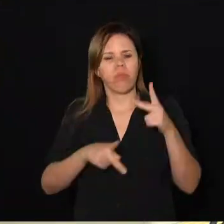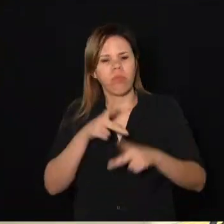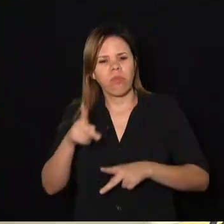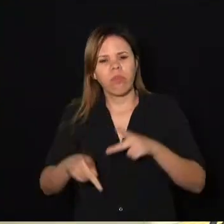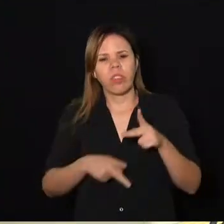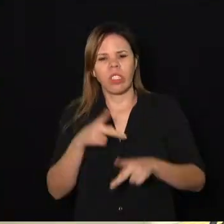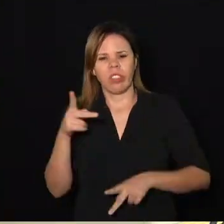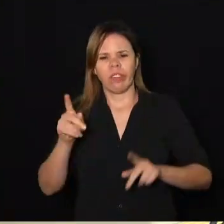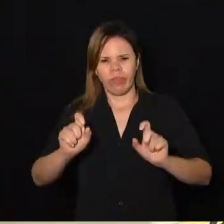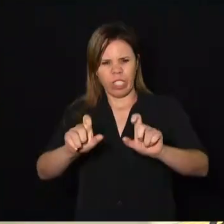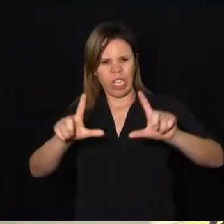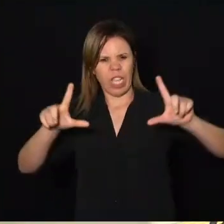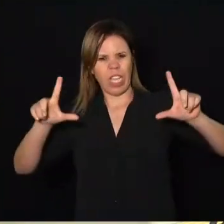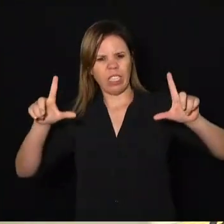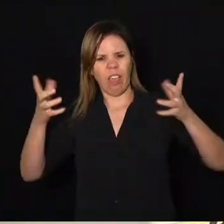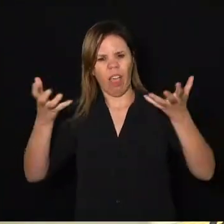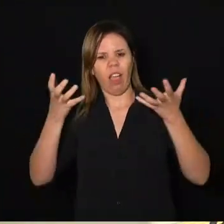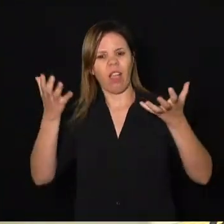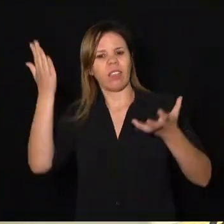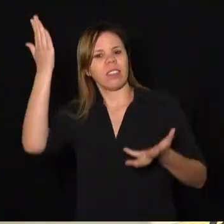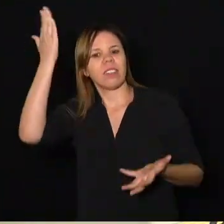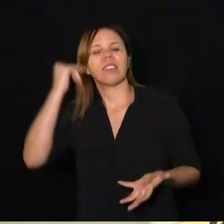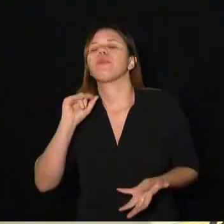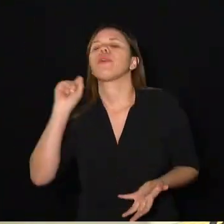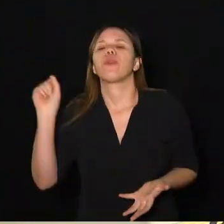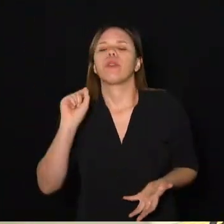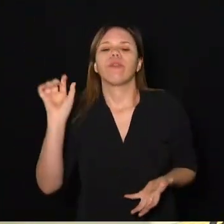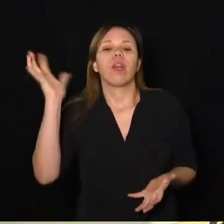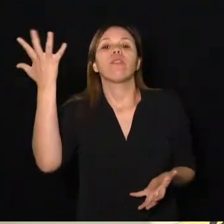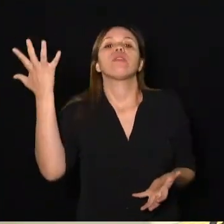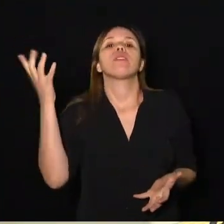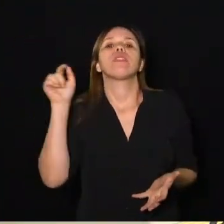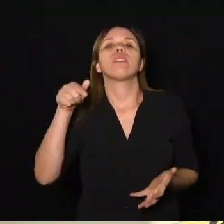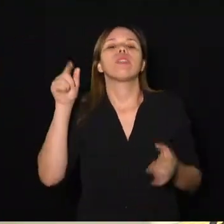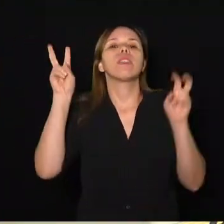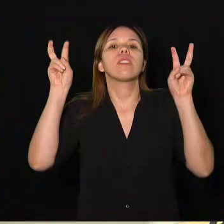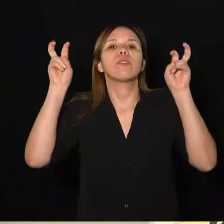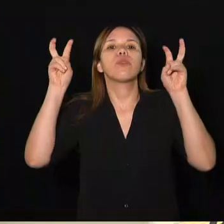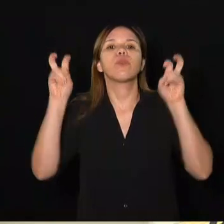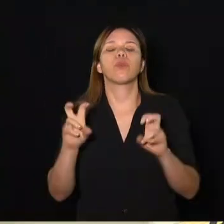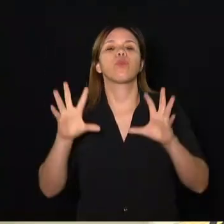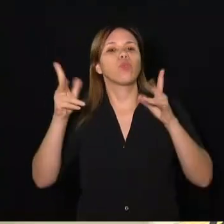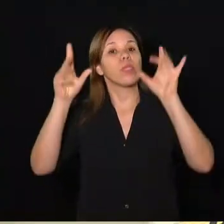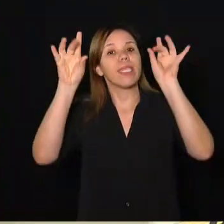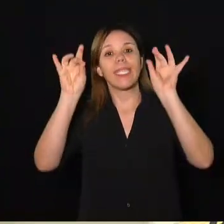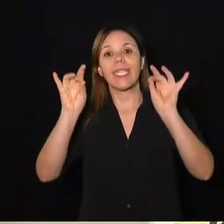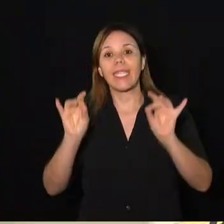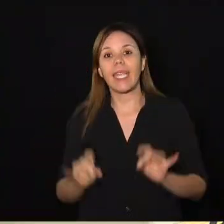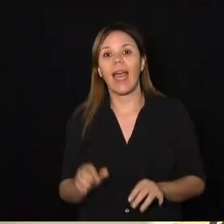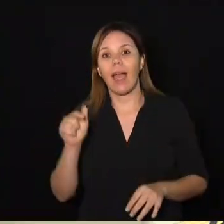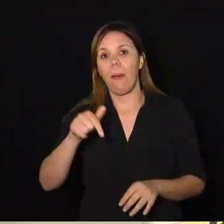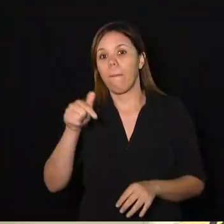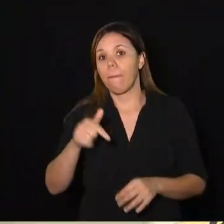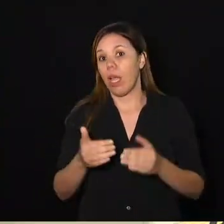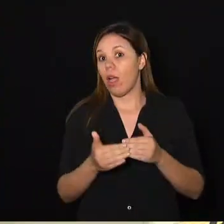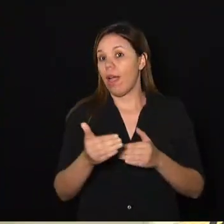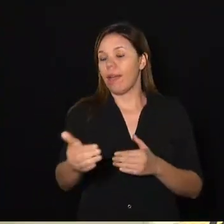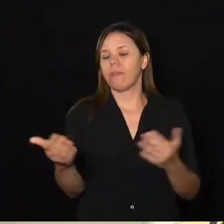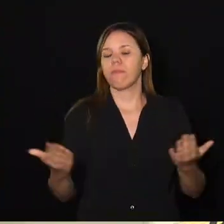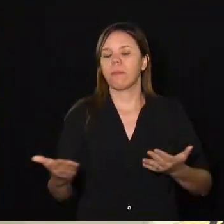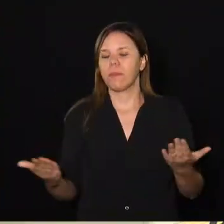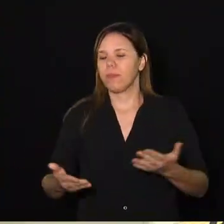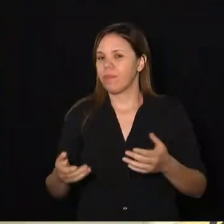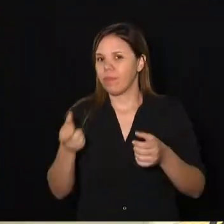bastante gente com cartaz, todo mundo querendo saber o que vai ser falado sobre esse assunto todos os detalhes você confere a partir de agora,